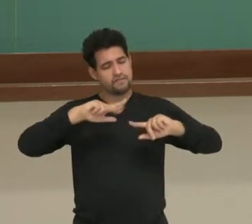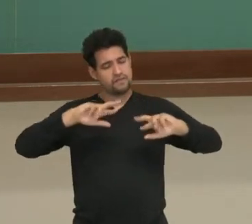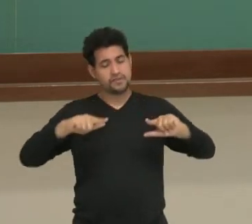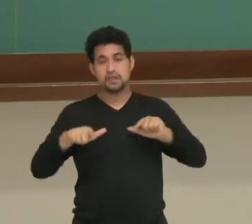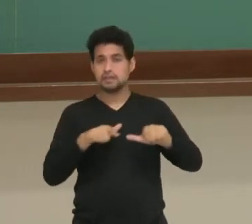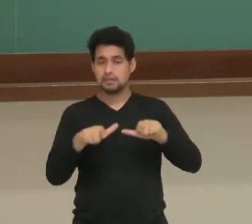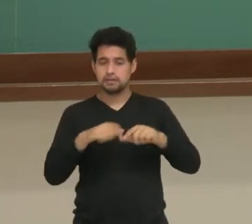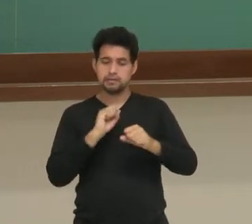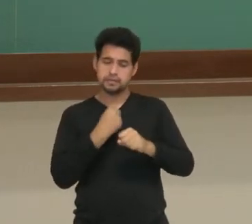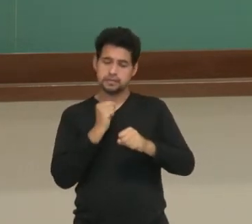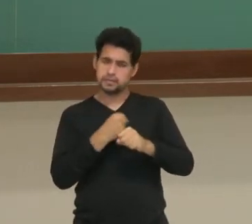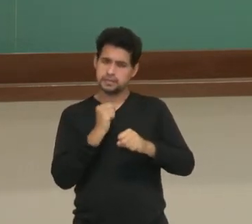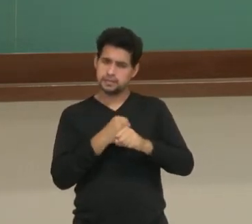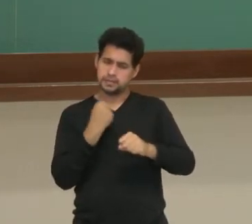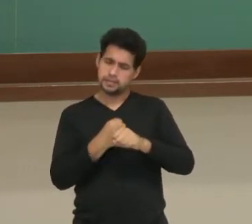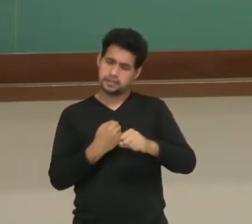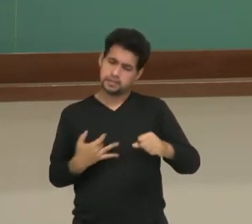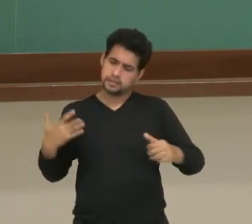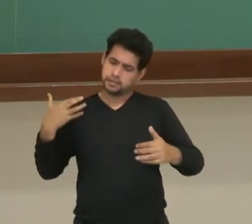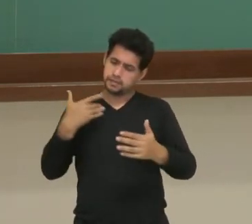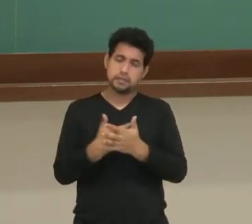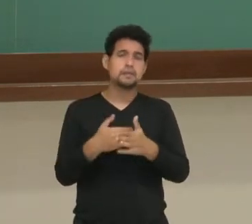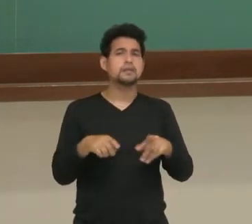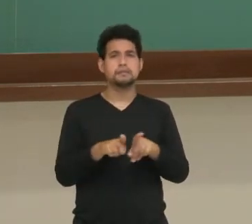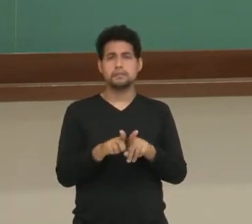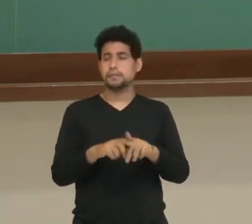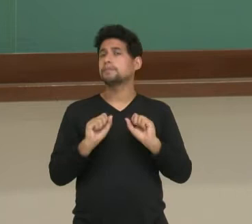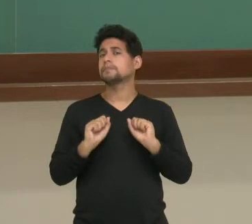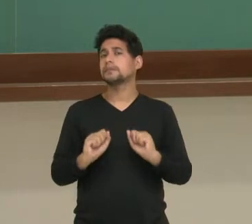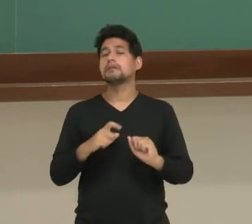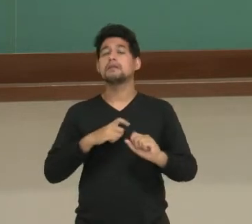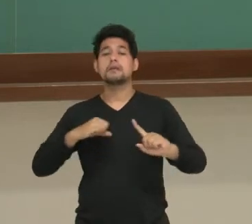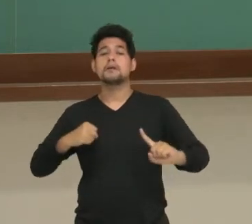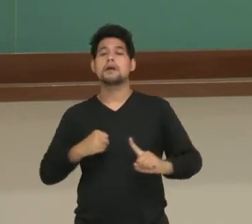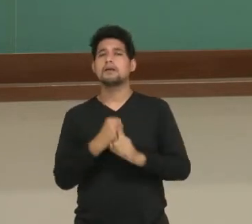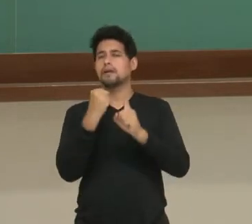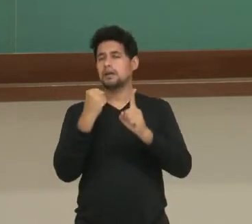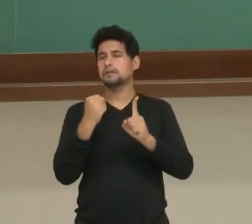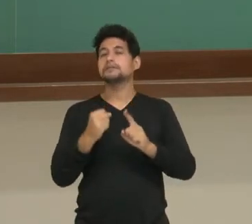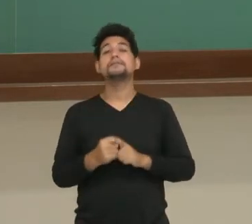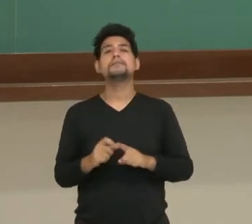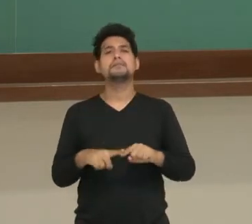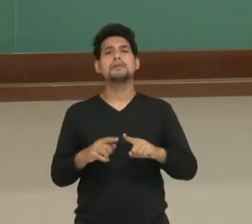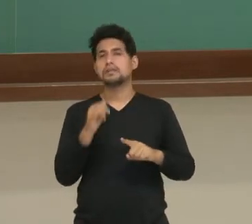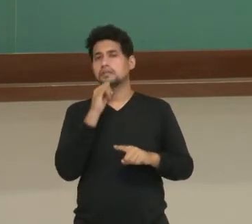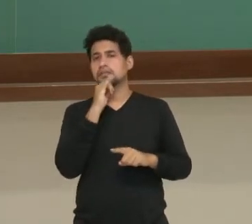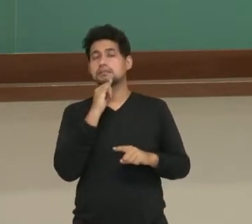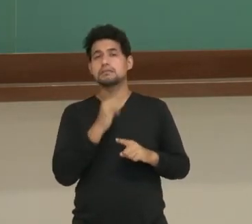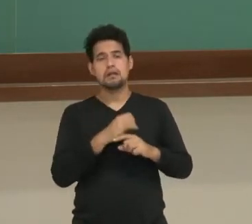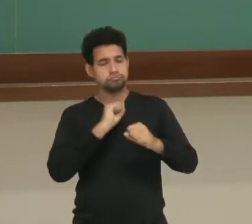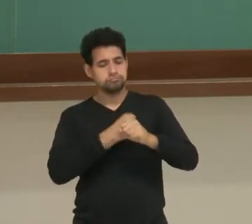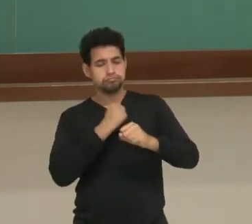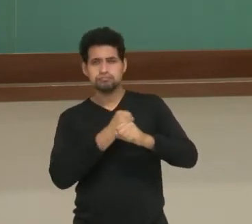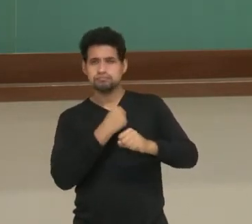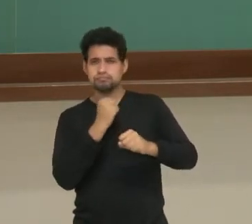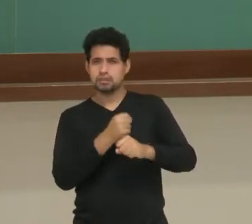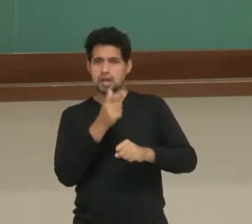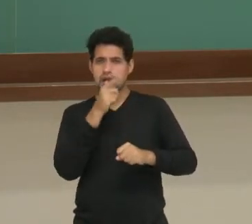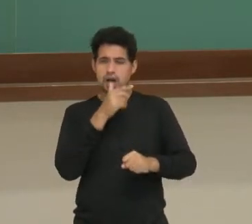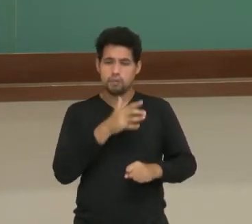a construção de usinas hidrelétricas também causam impactos ambientais, seja pela construção do